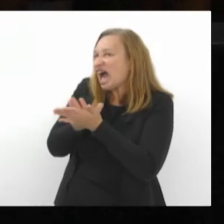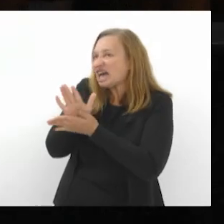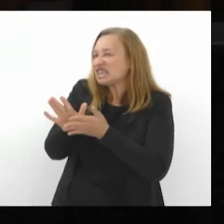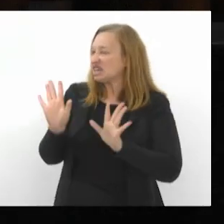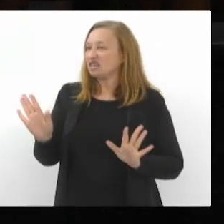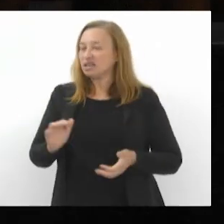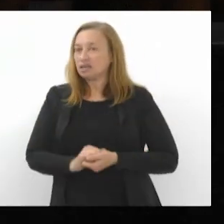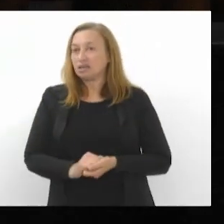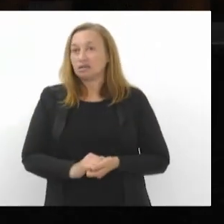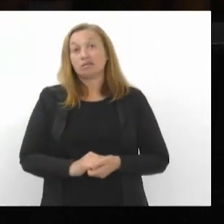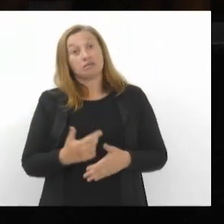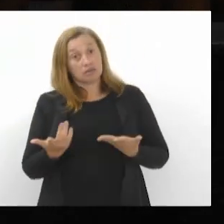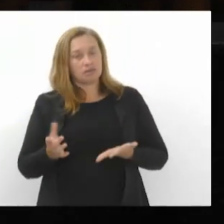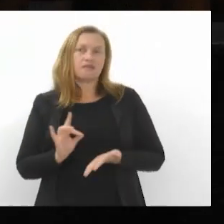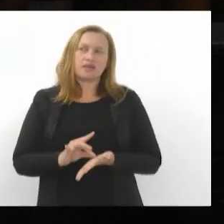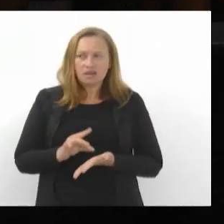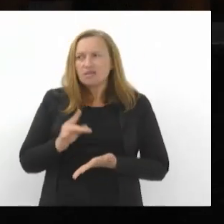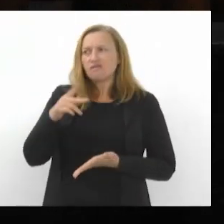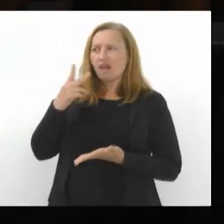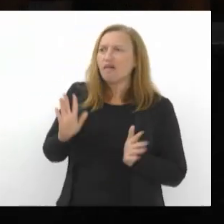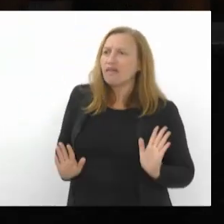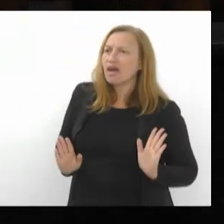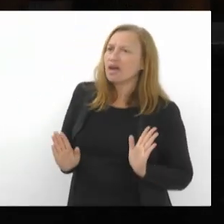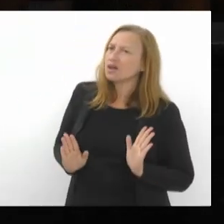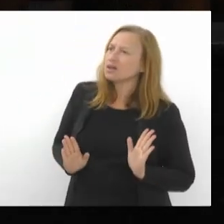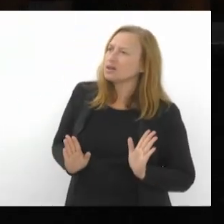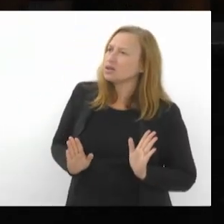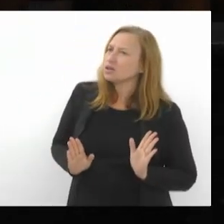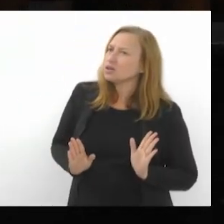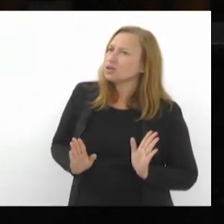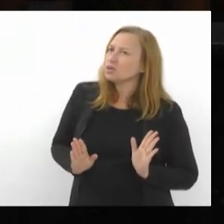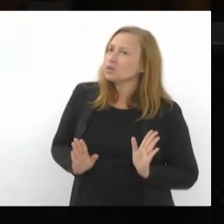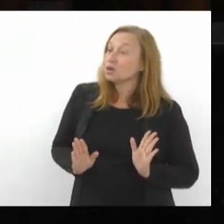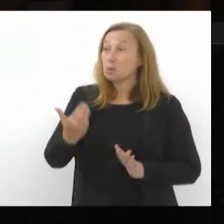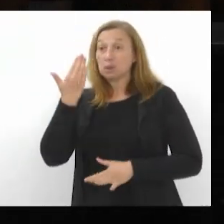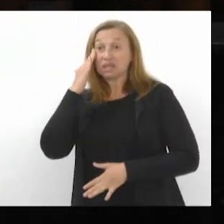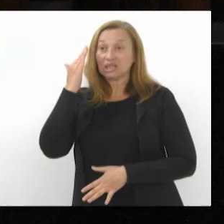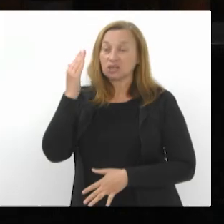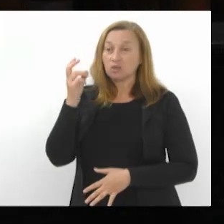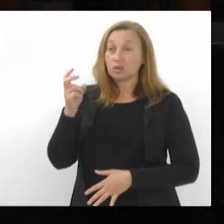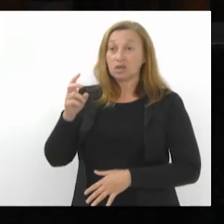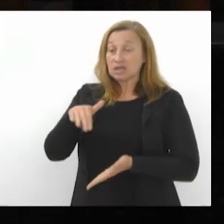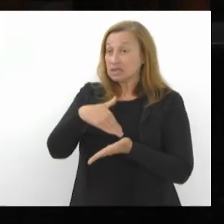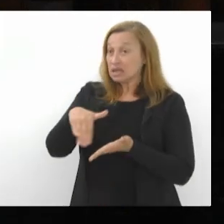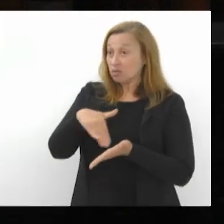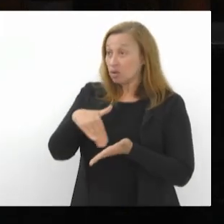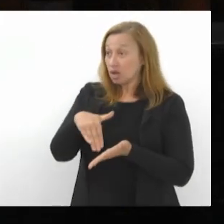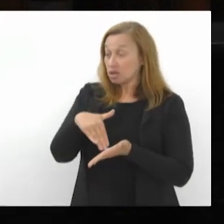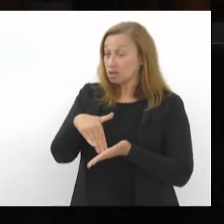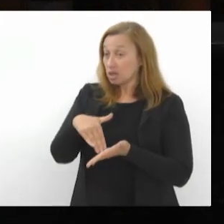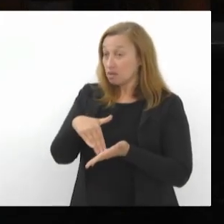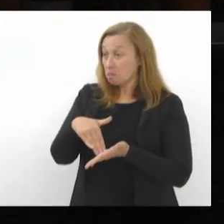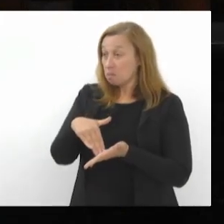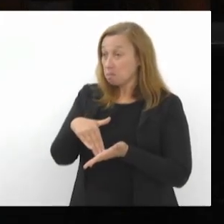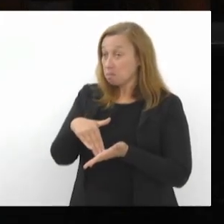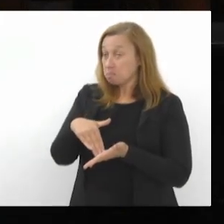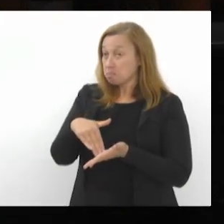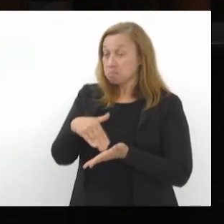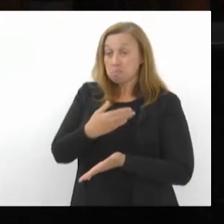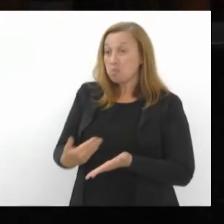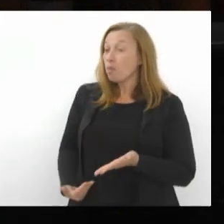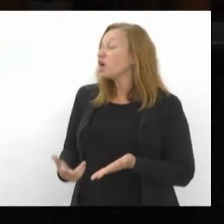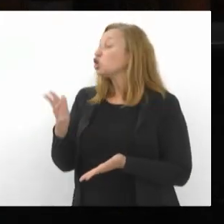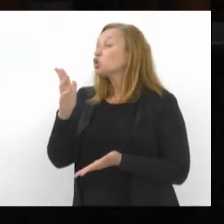ar-condicionado. A verdade seja dita, né? Os maiores entendedores de segurança pública nunca pisaram no chão da fábrica, não conhecem